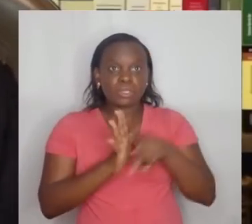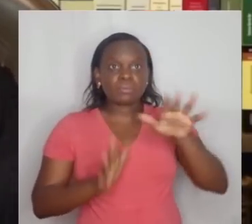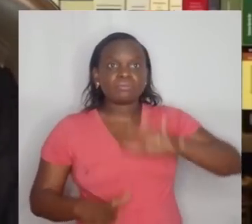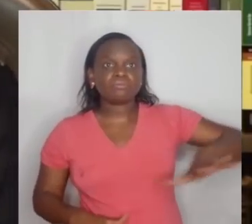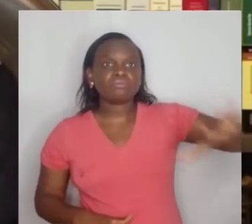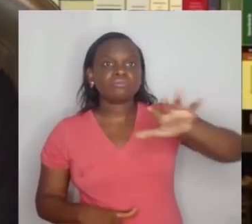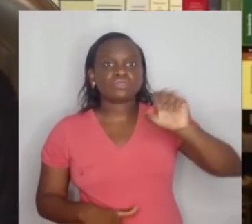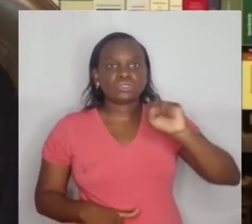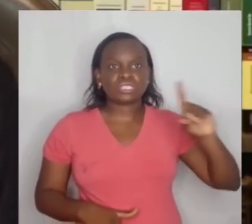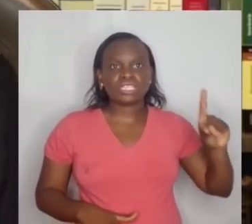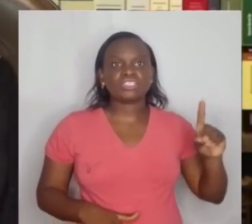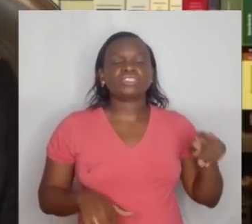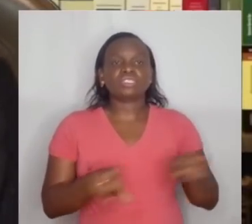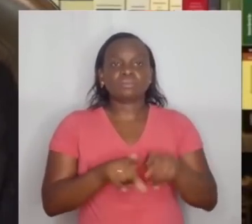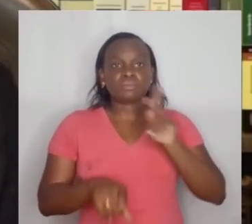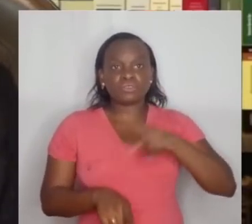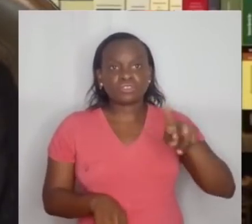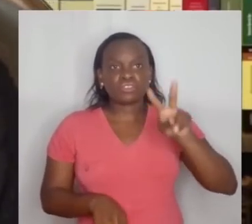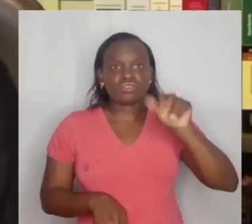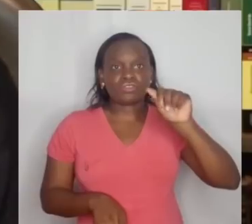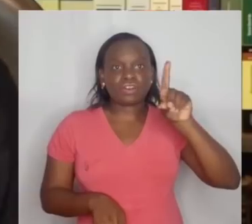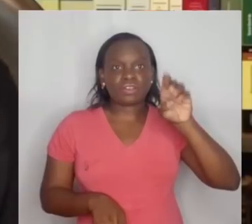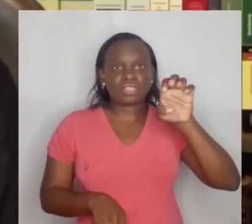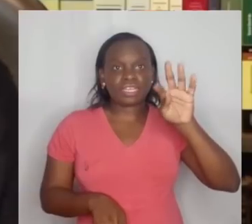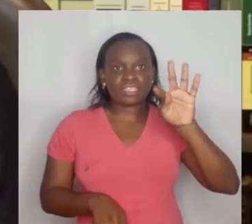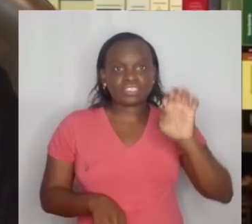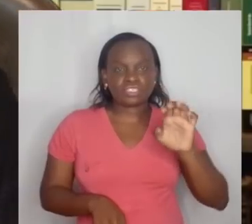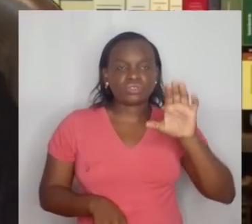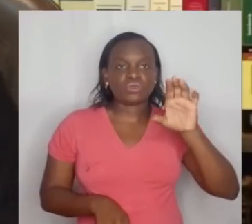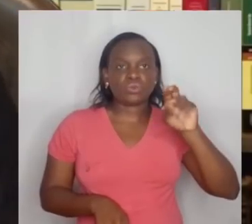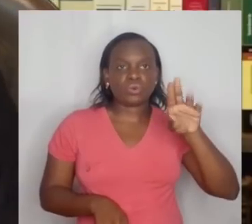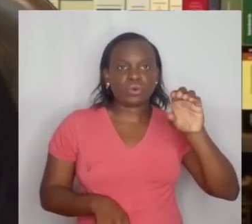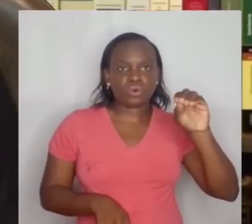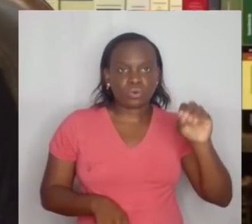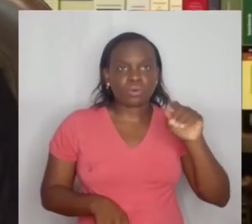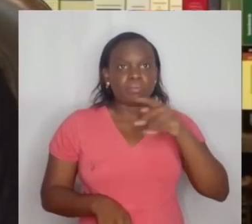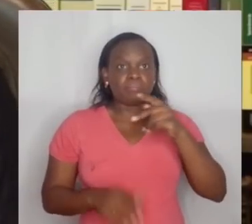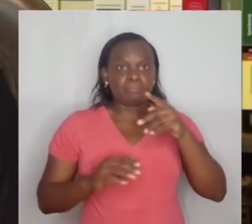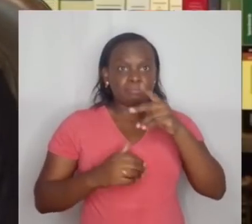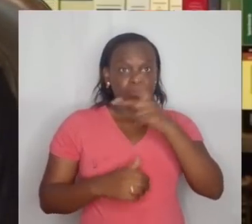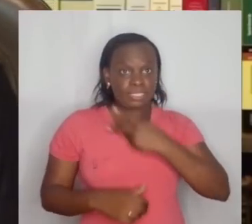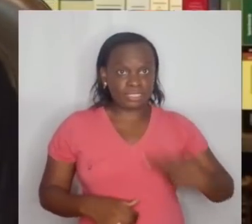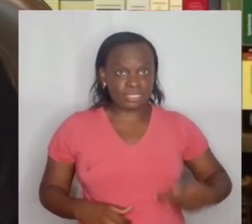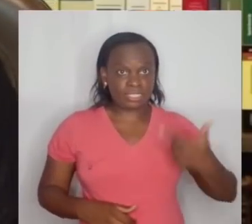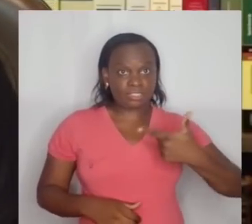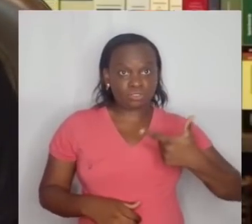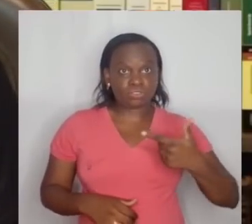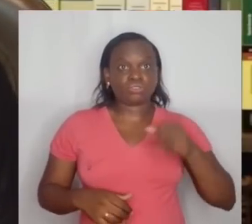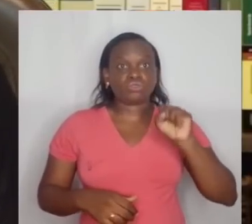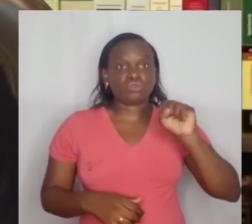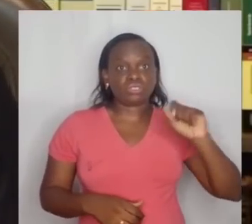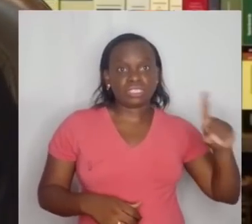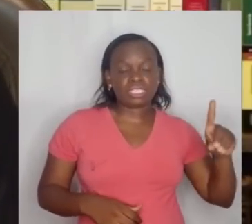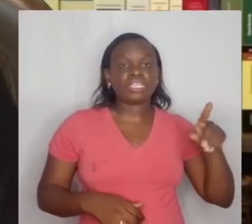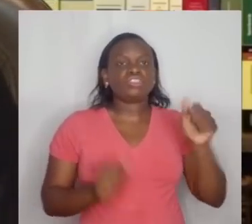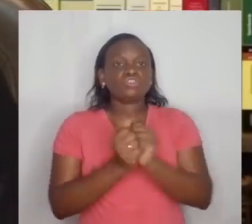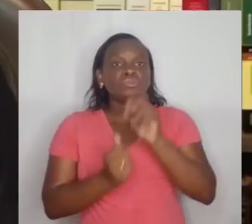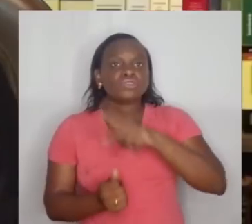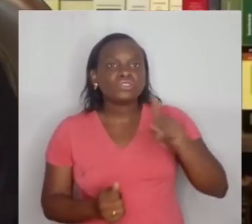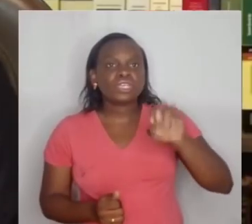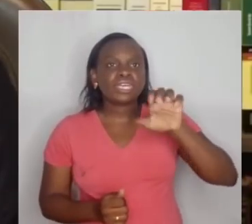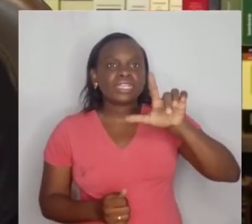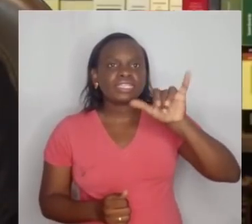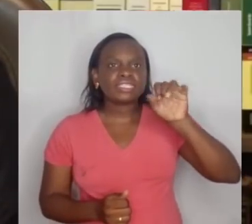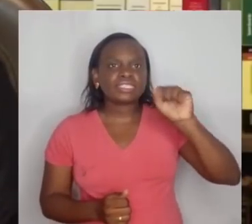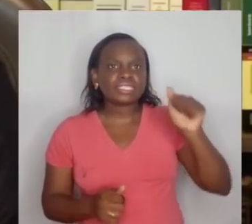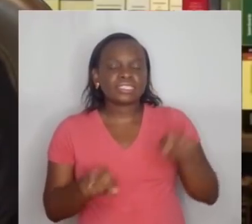região Sudeste, e a professora Valdete Coco, nossa vice-presidente Sudeste, que junto com professora Elise e professora